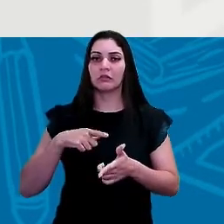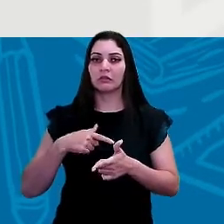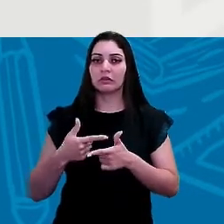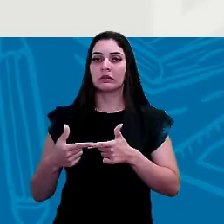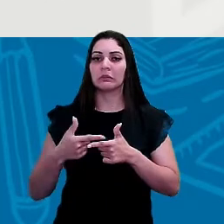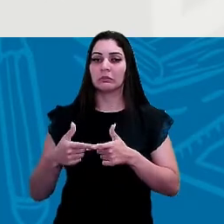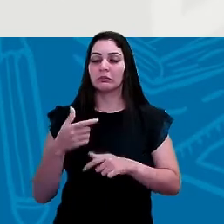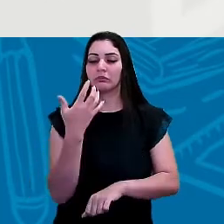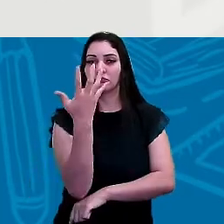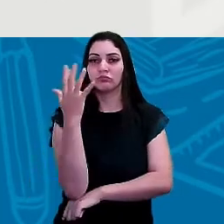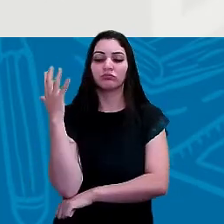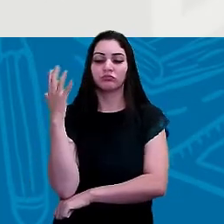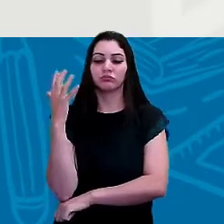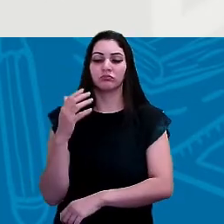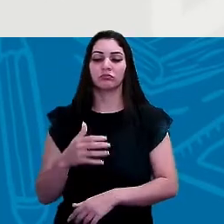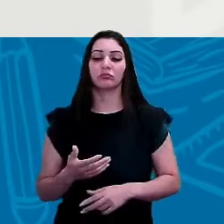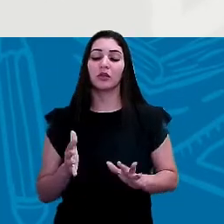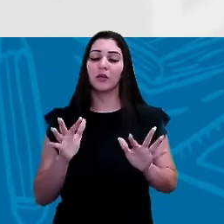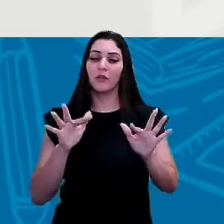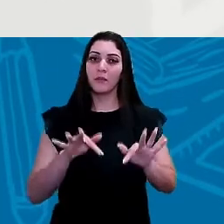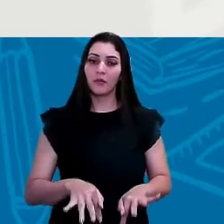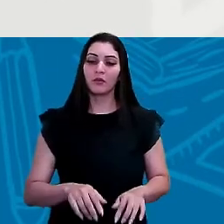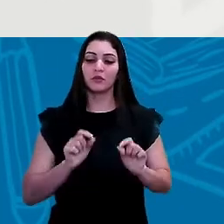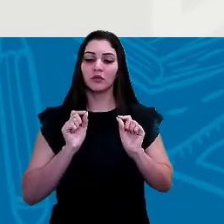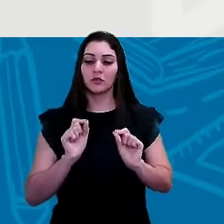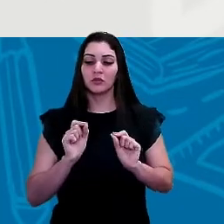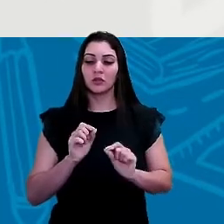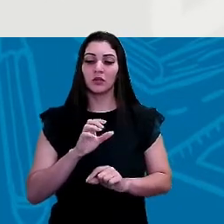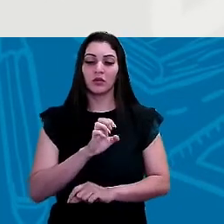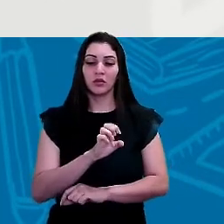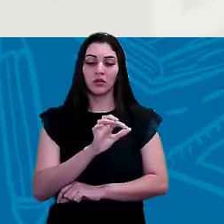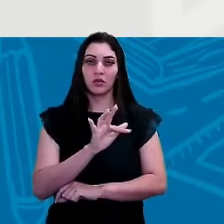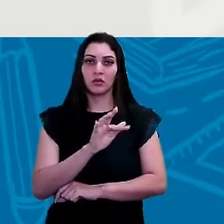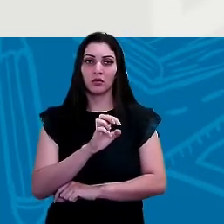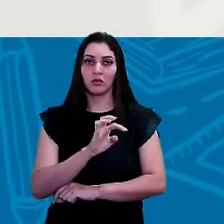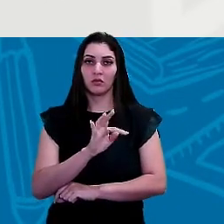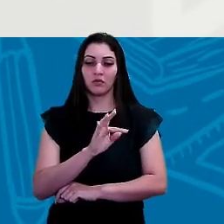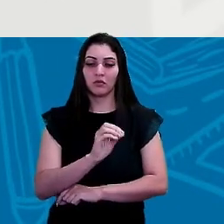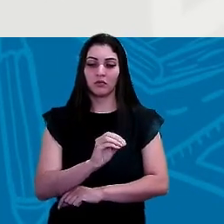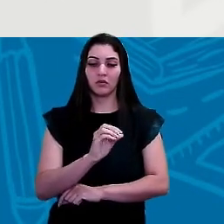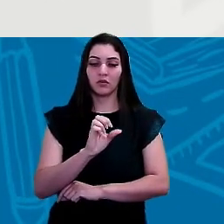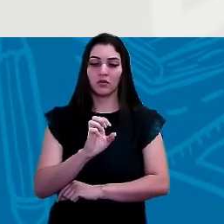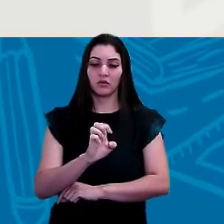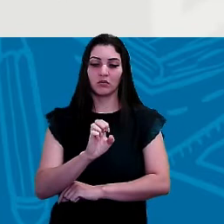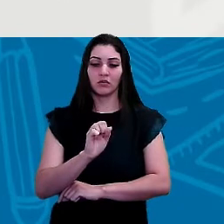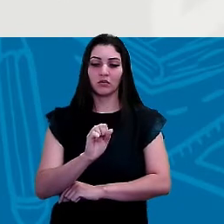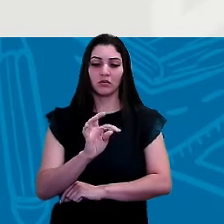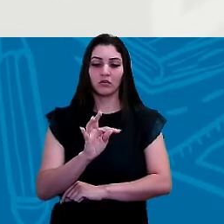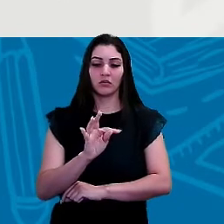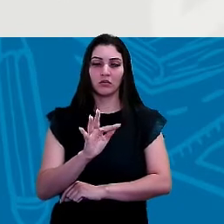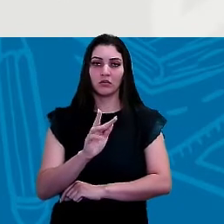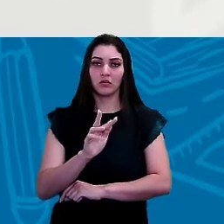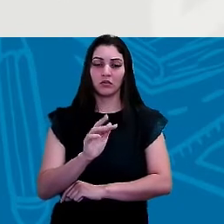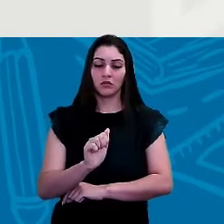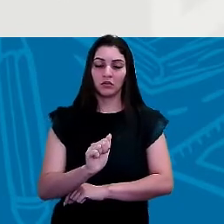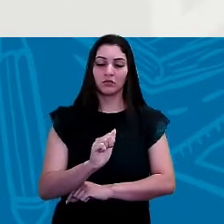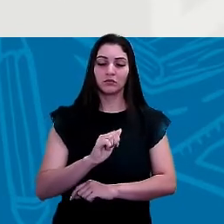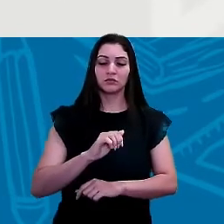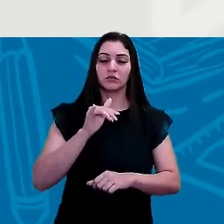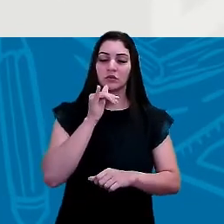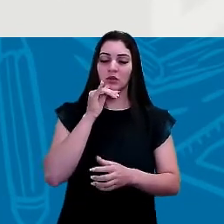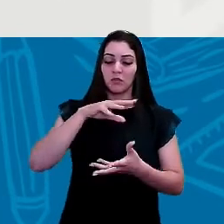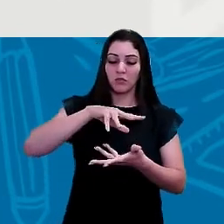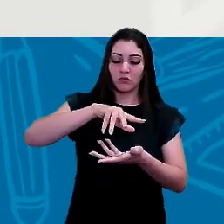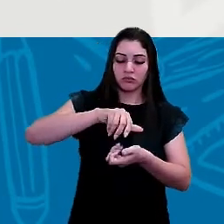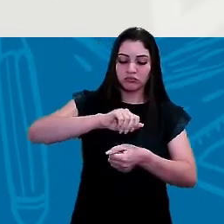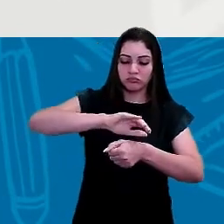ambiental. E por fim, o efeito estufa, né, que é a emissão dos gases do efeito estufa que cobre a Terra e tem o calor